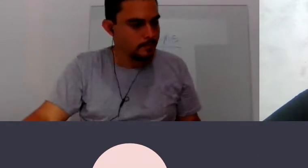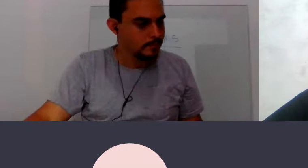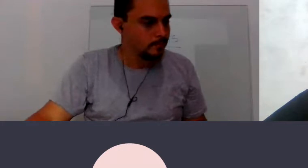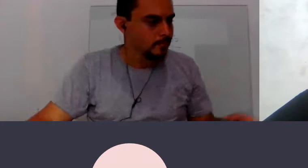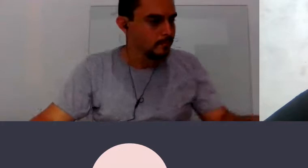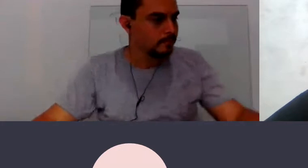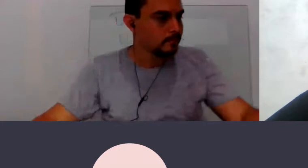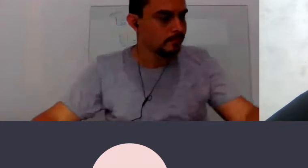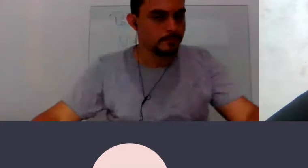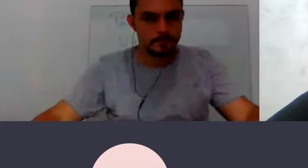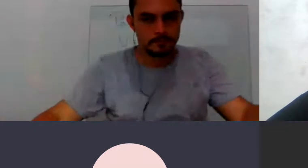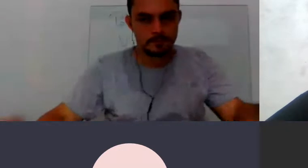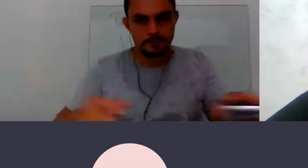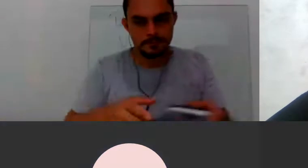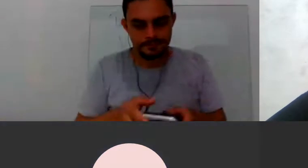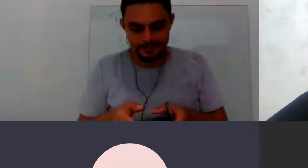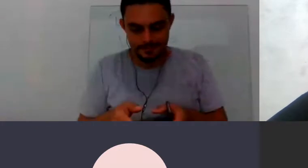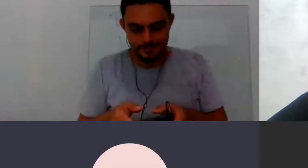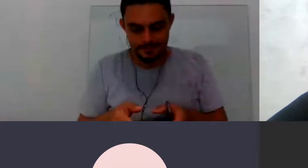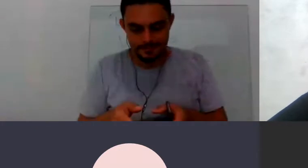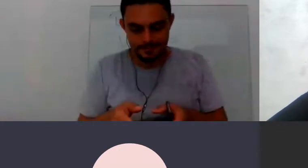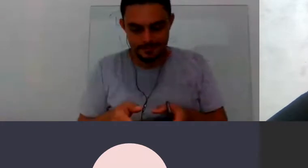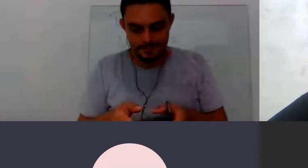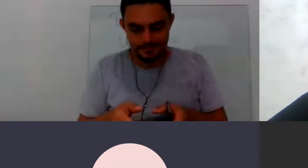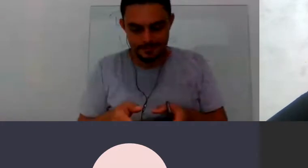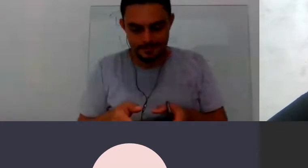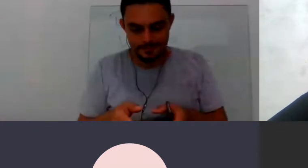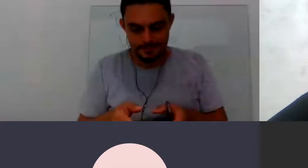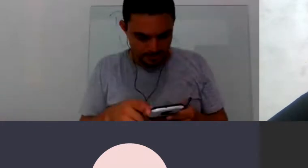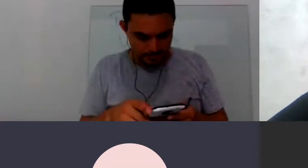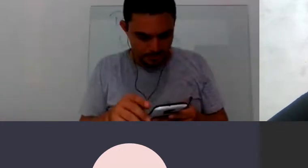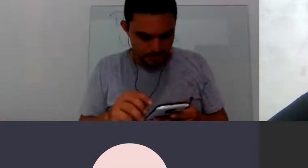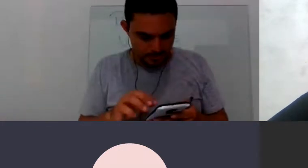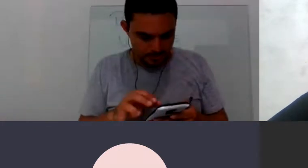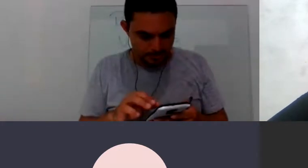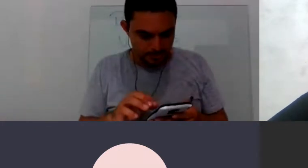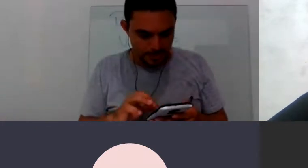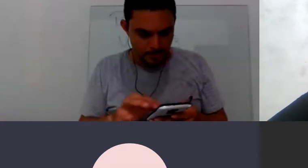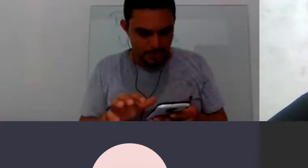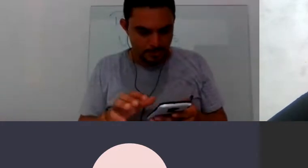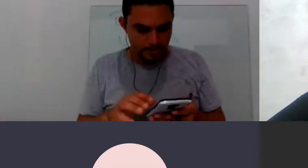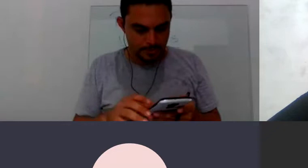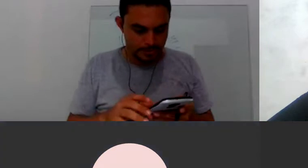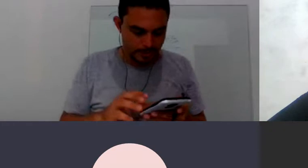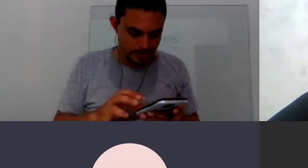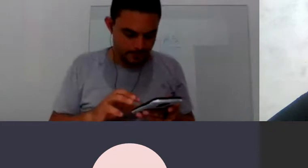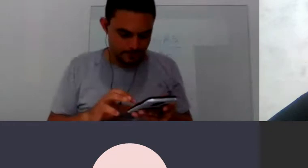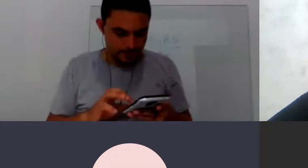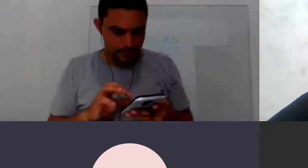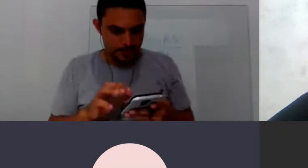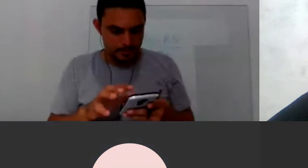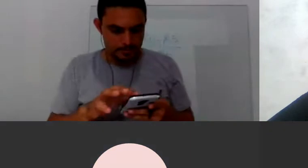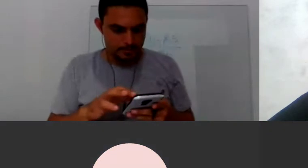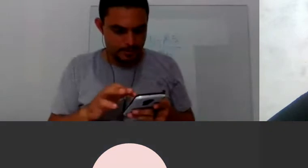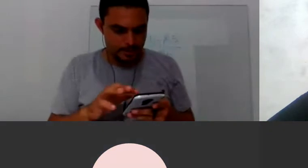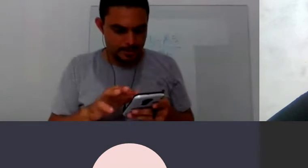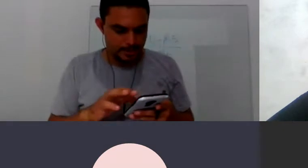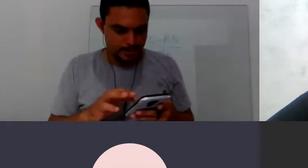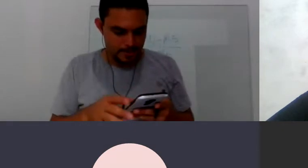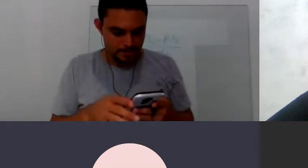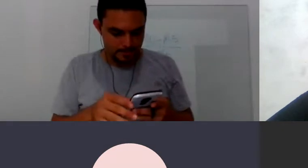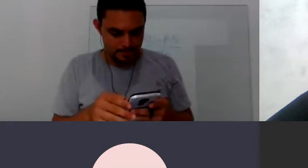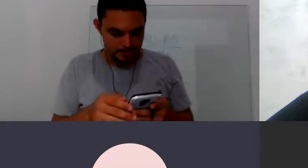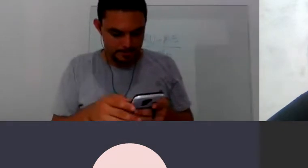Aí, agora apareceu você aí. Beleza. Só vou arrumar um negócio aqui para